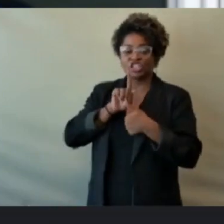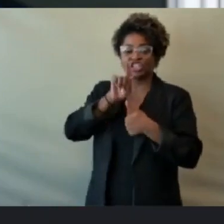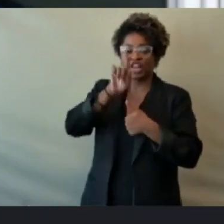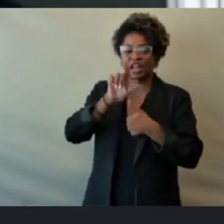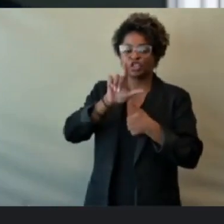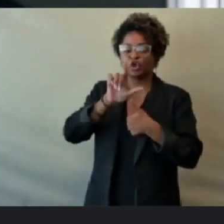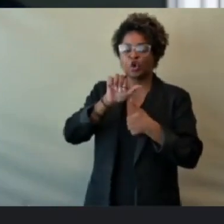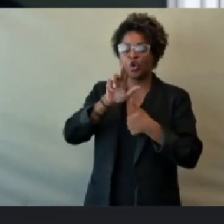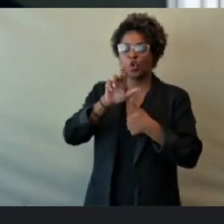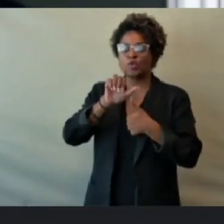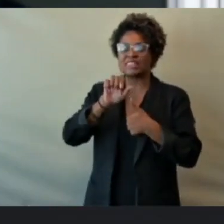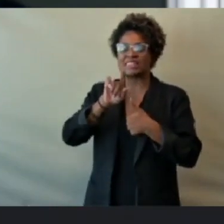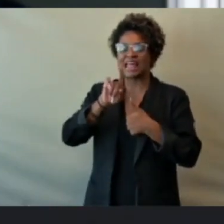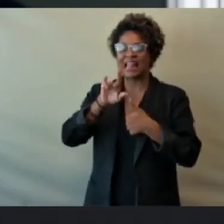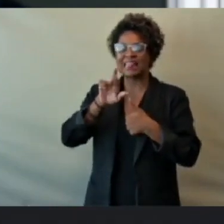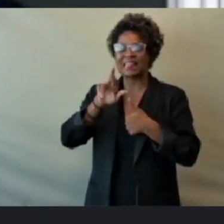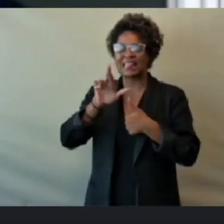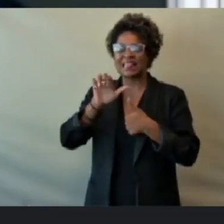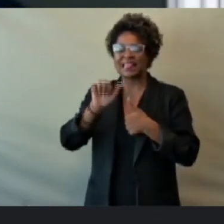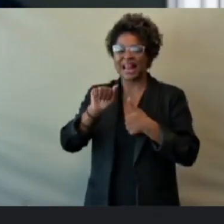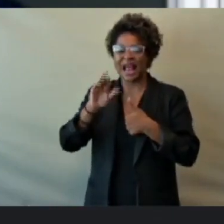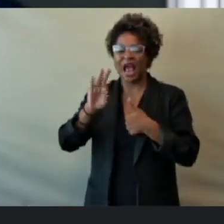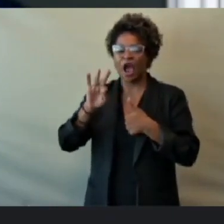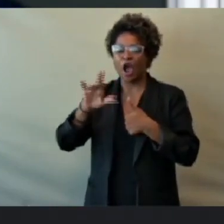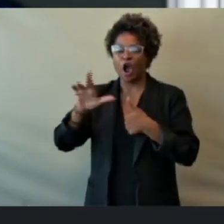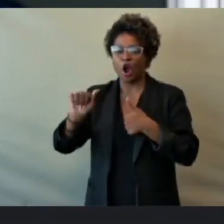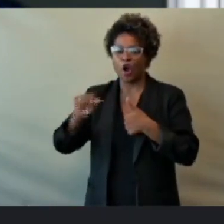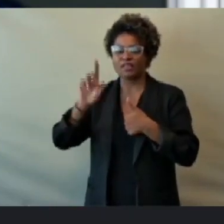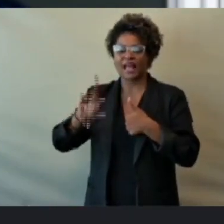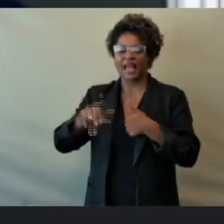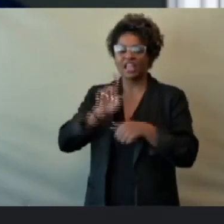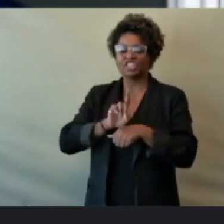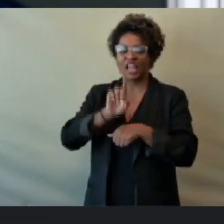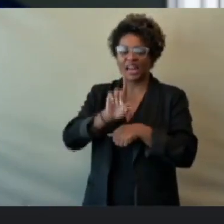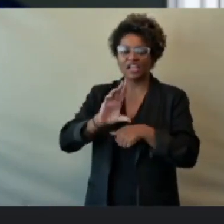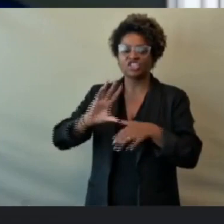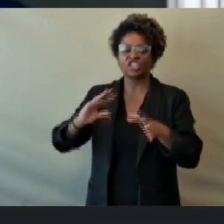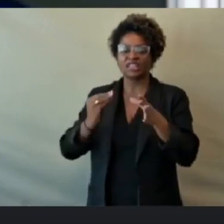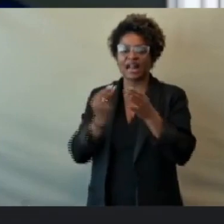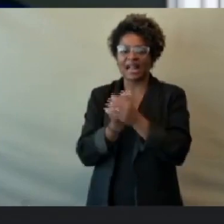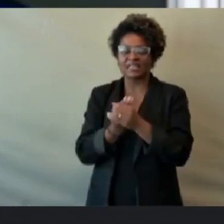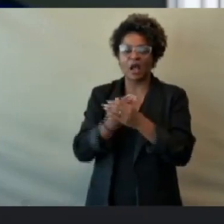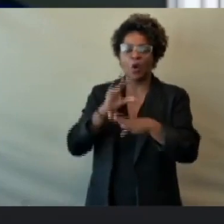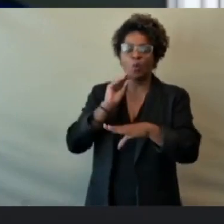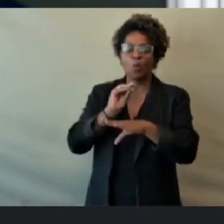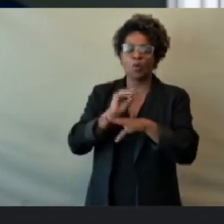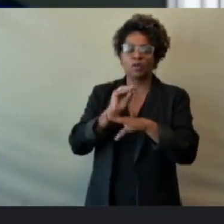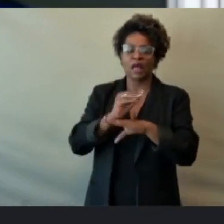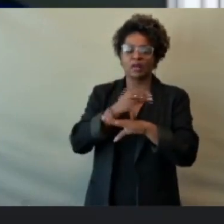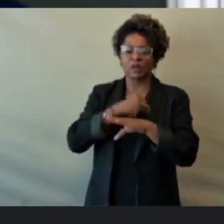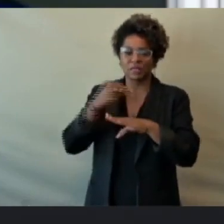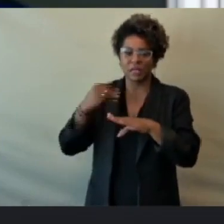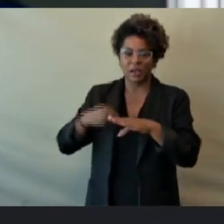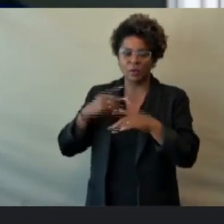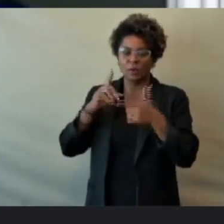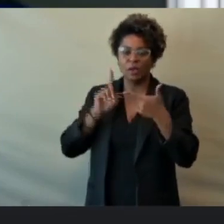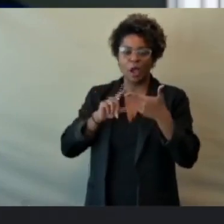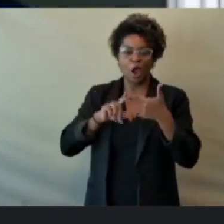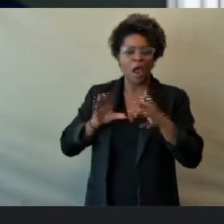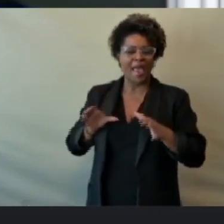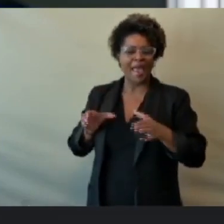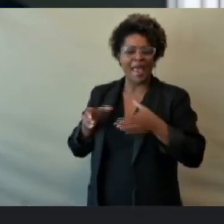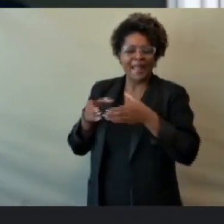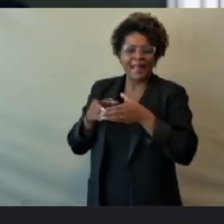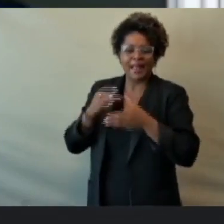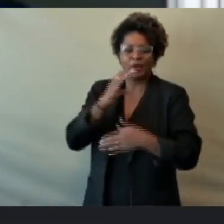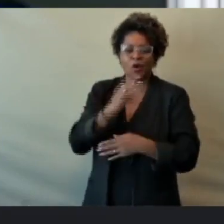Integração do Cuidado à Saúde, e também a toda a equipe da Coordenação de Atenção Integral à Saúde do Adulto e da